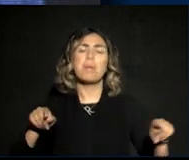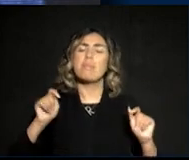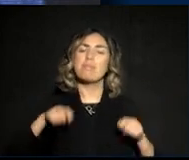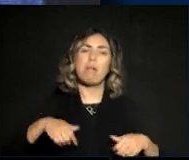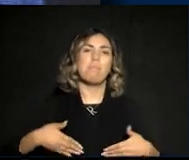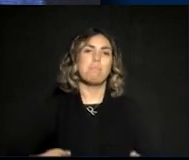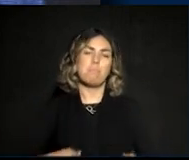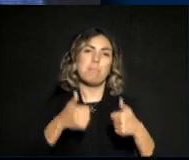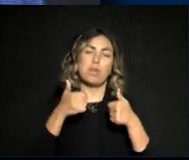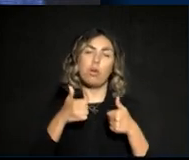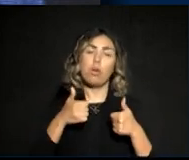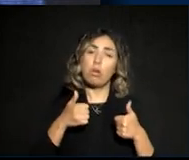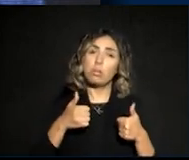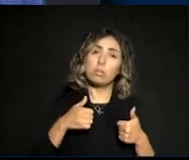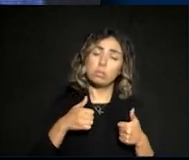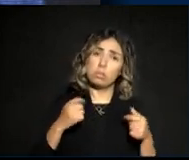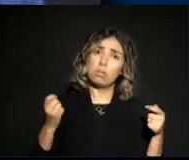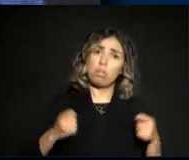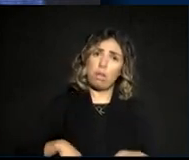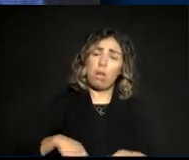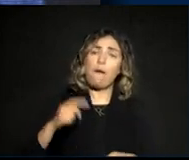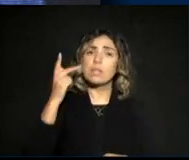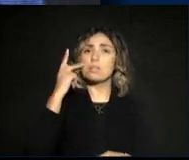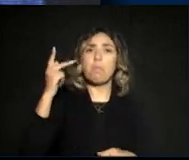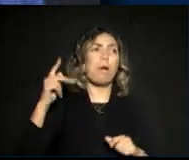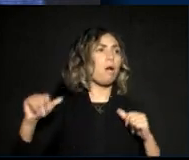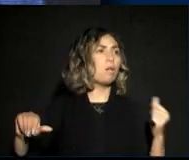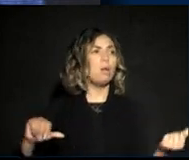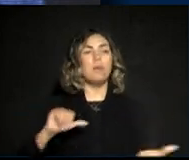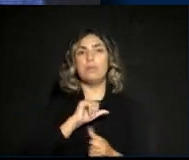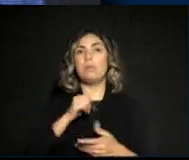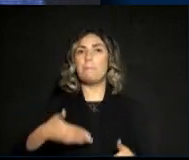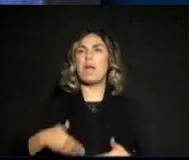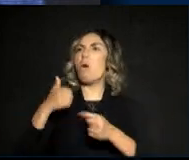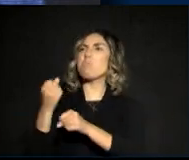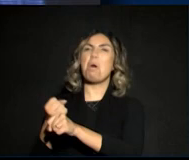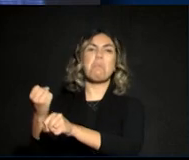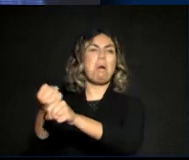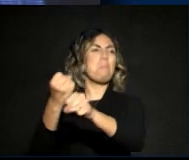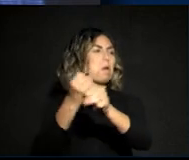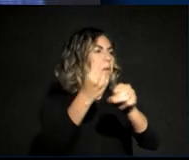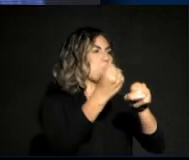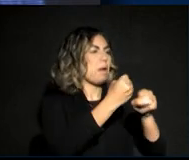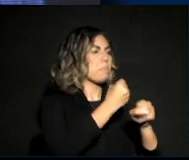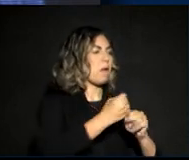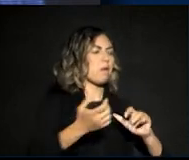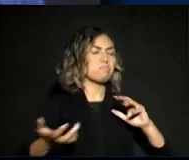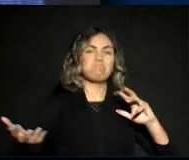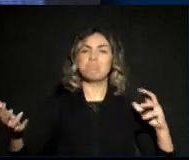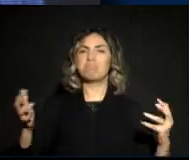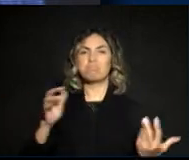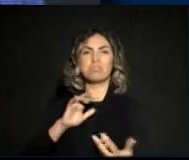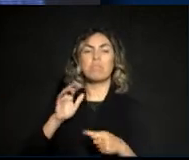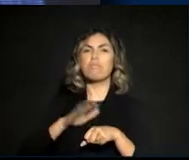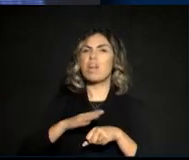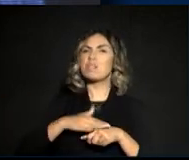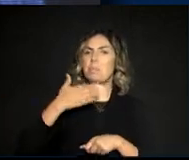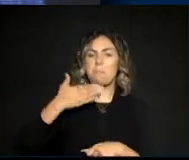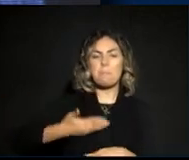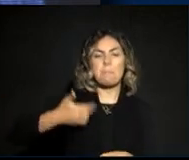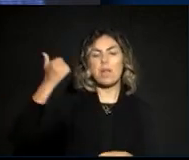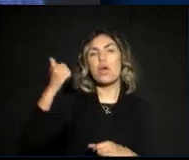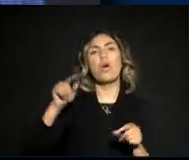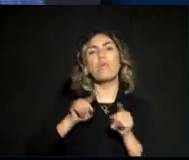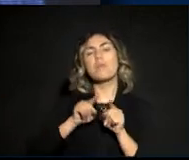a gente tem tudo para transformar São Paulo não grande canteiro de obras para por exemplo fazer mais equipamentos para Viação Regional